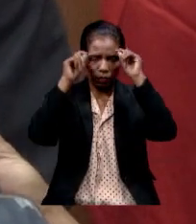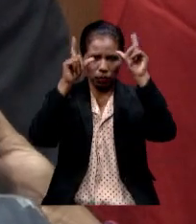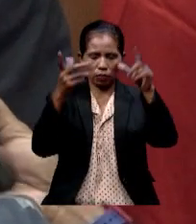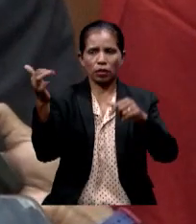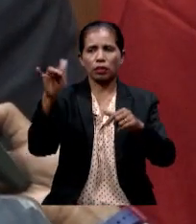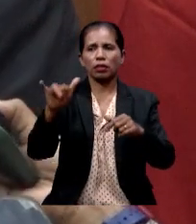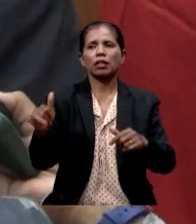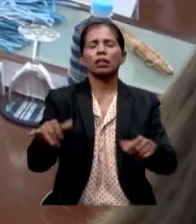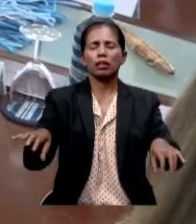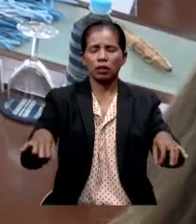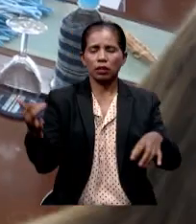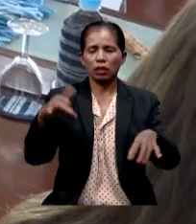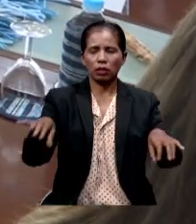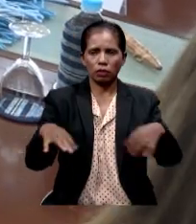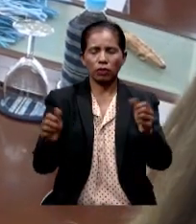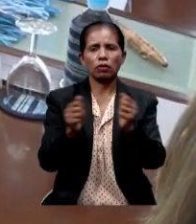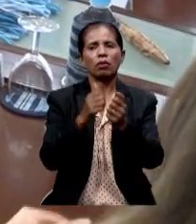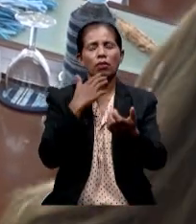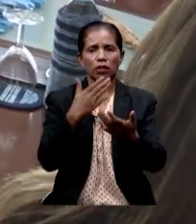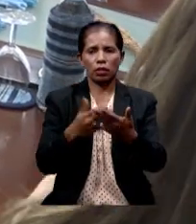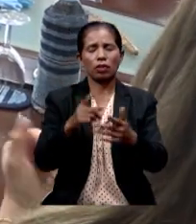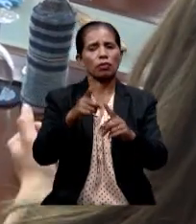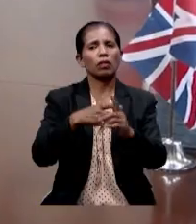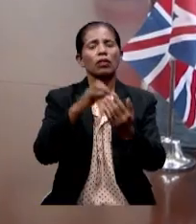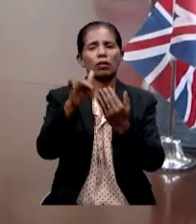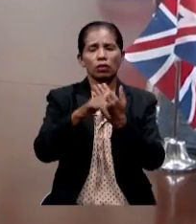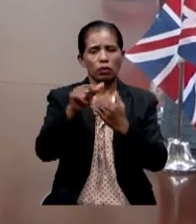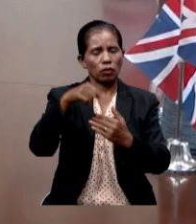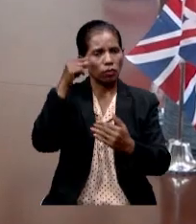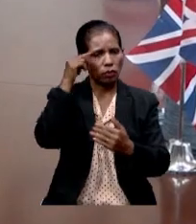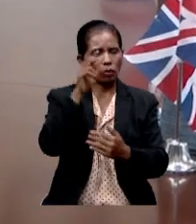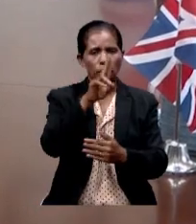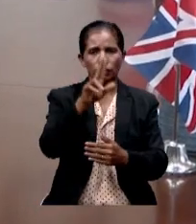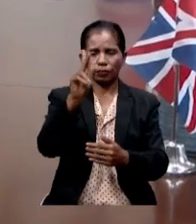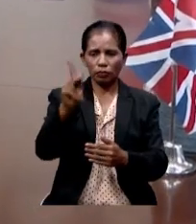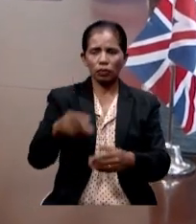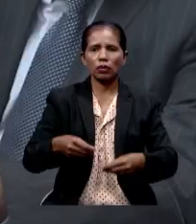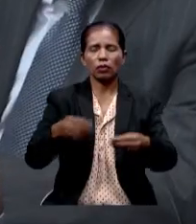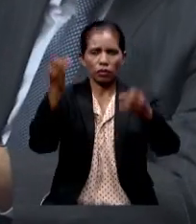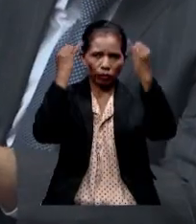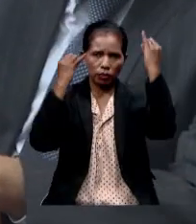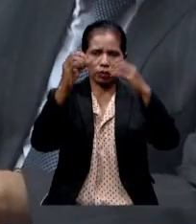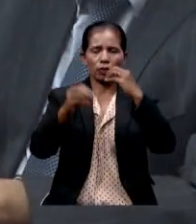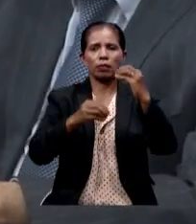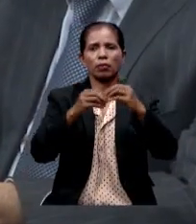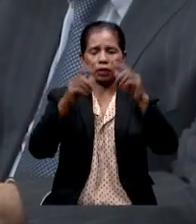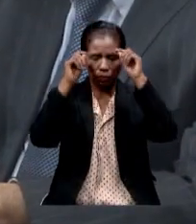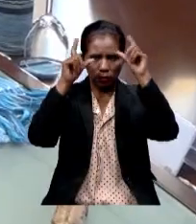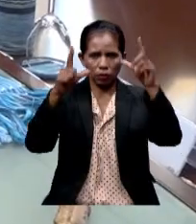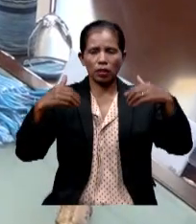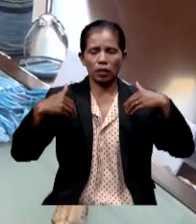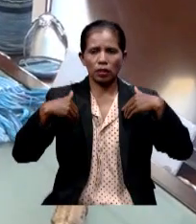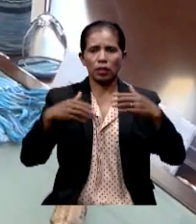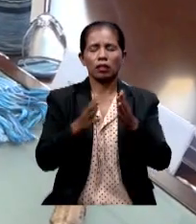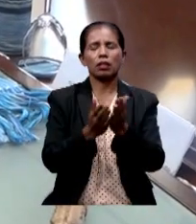se o serviço é capaz. E a Fula Zulio foi na Laisne, governo Reino Unido, fosse a informação que a Timor-Leste precisa e a visto